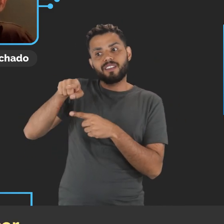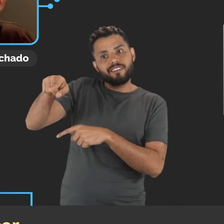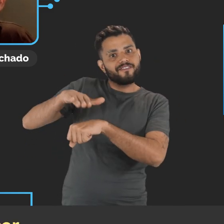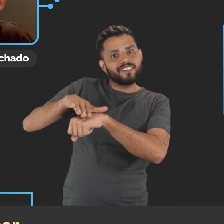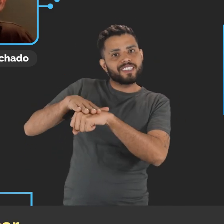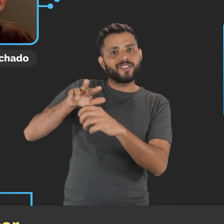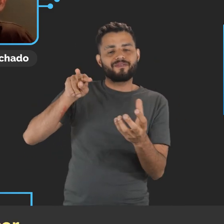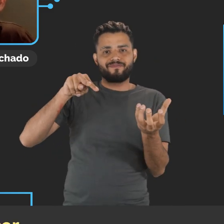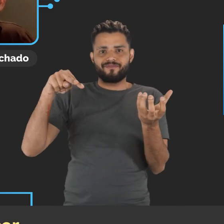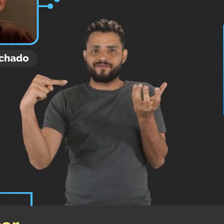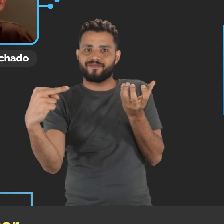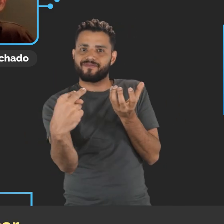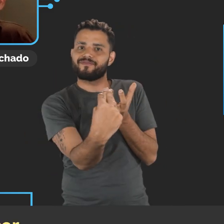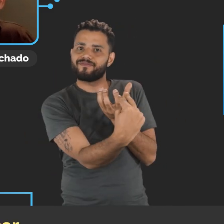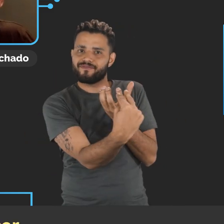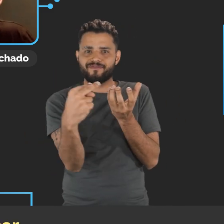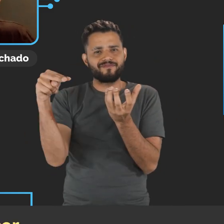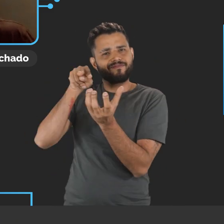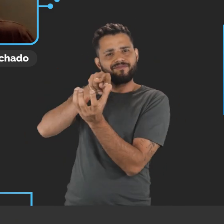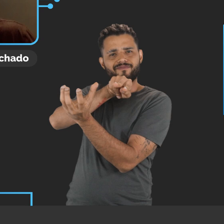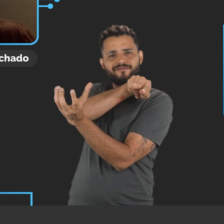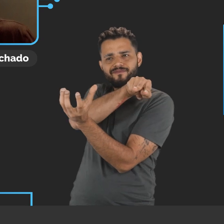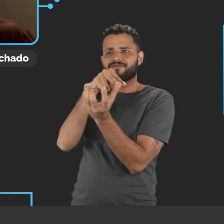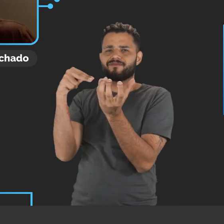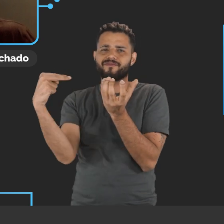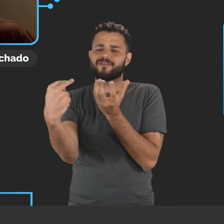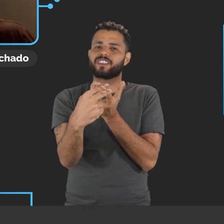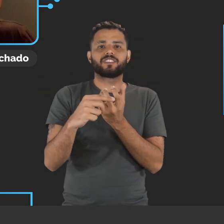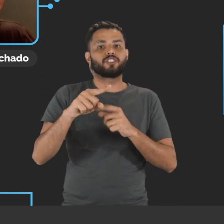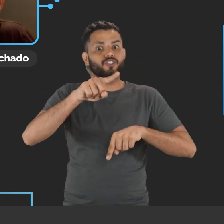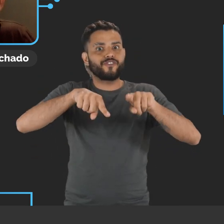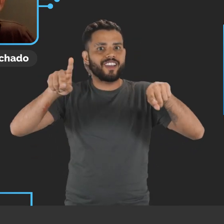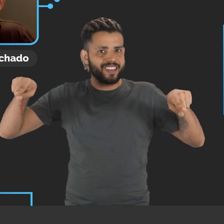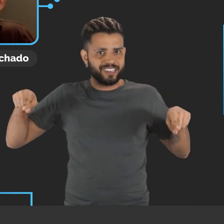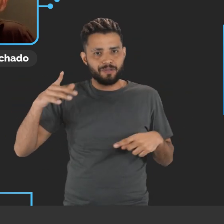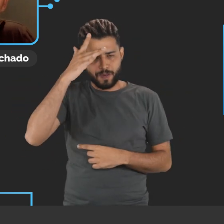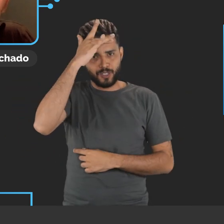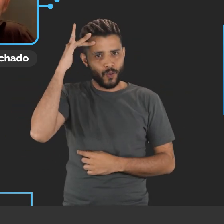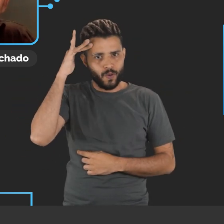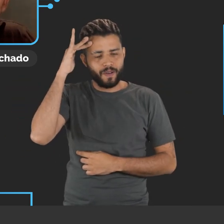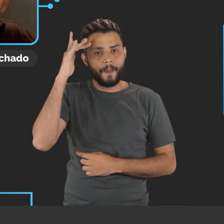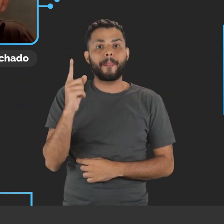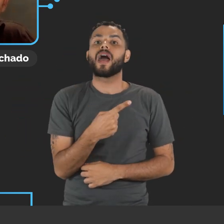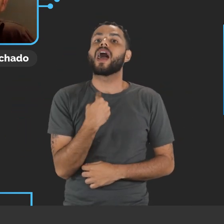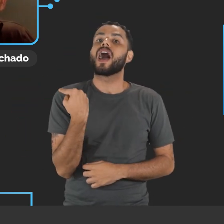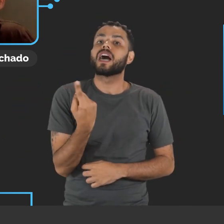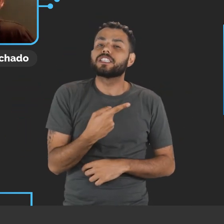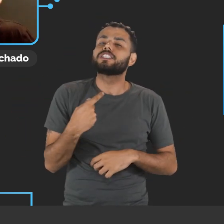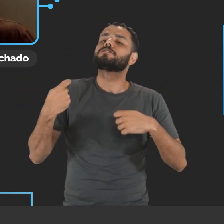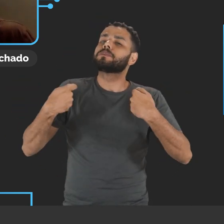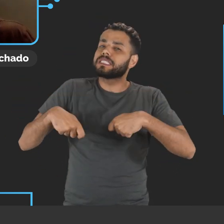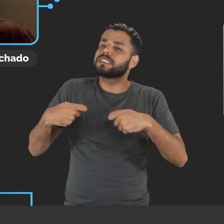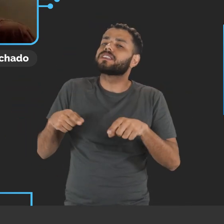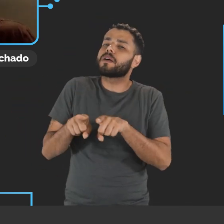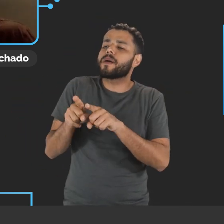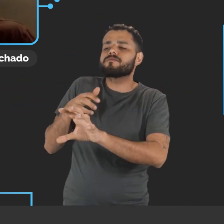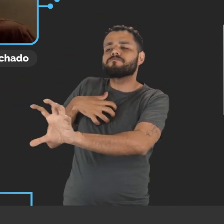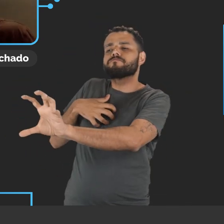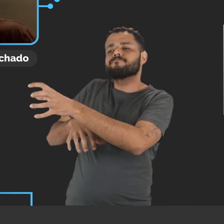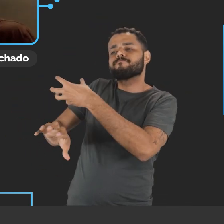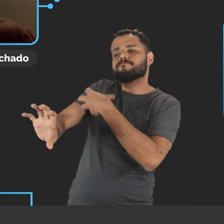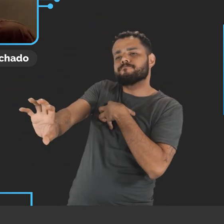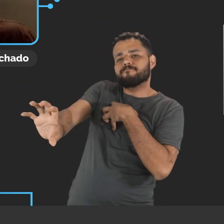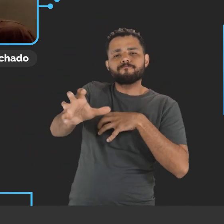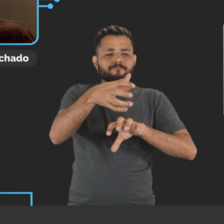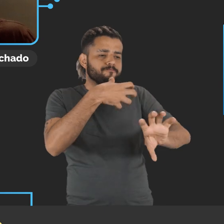né? Que a gente vai ter que ver o mundo também, ou passar a ver o mundo também, a partir da visão